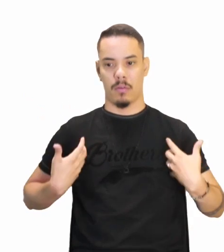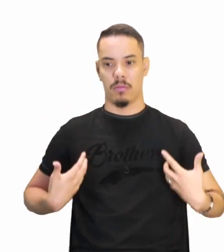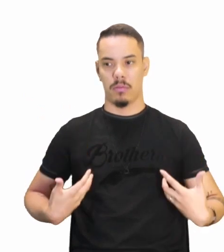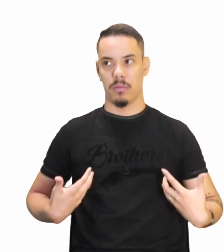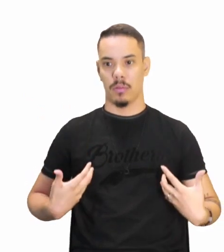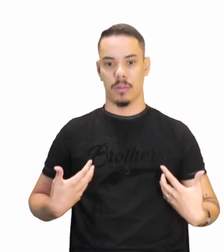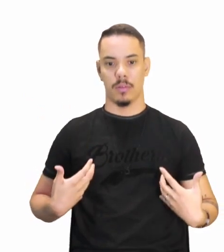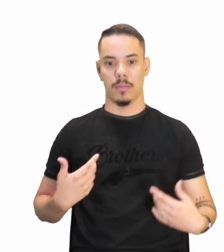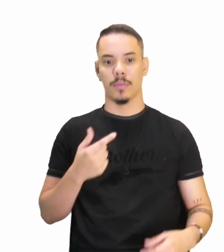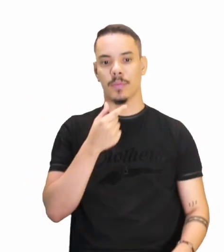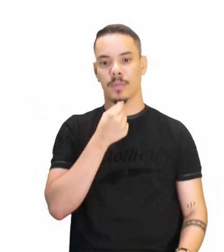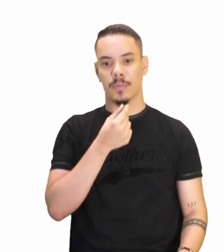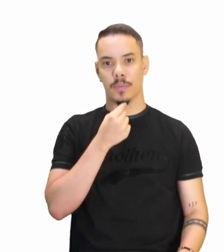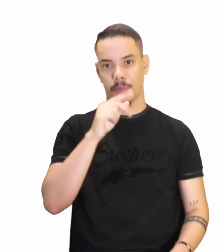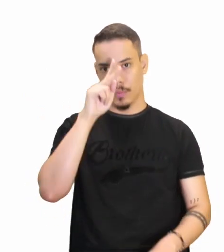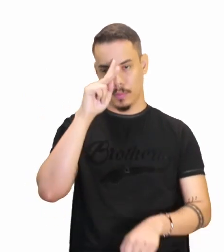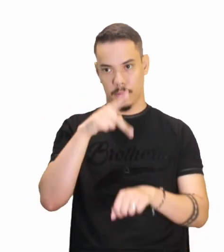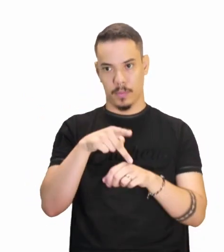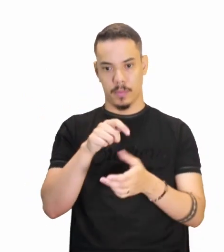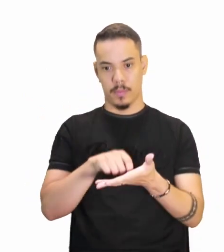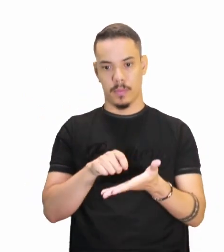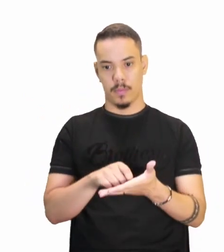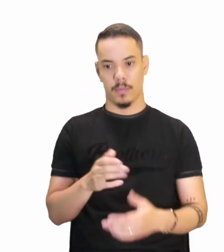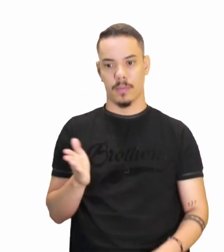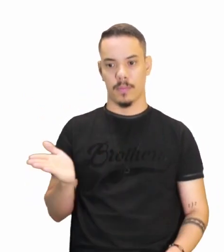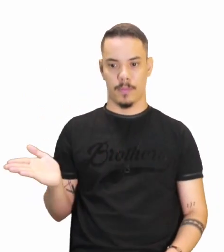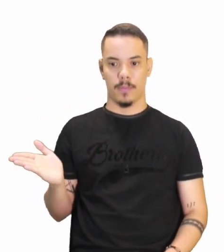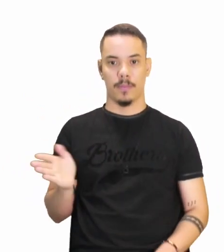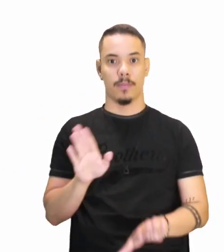Graciliano Ramos infância